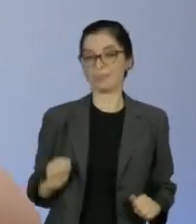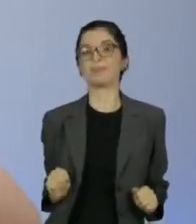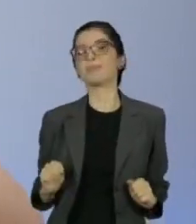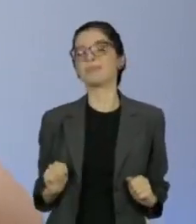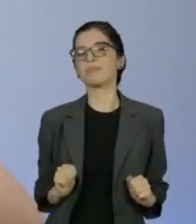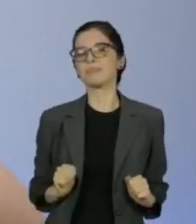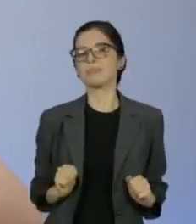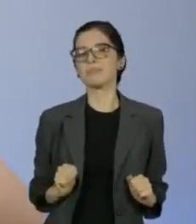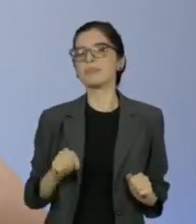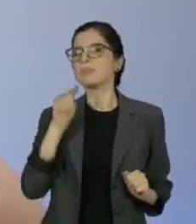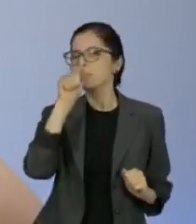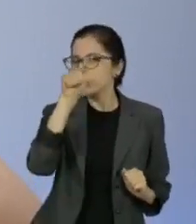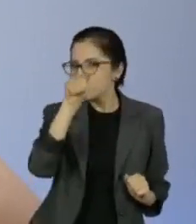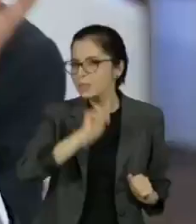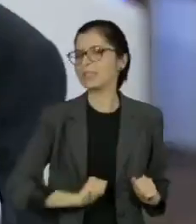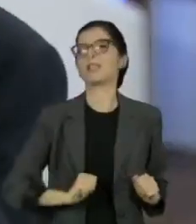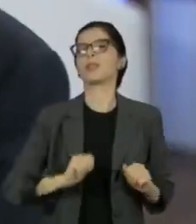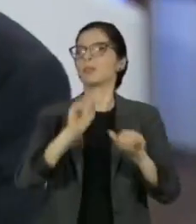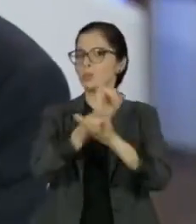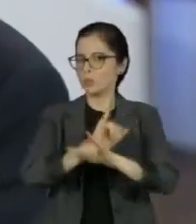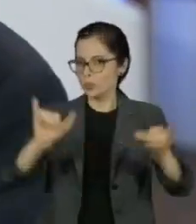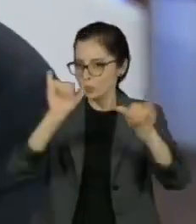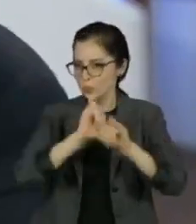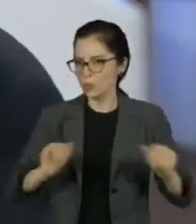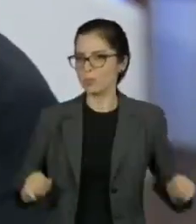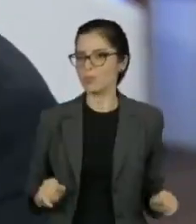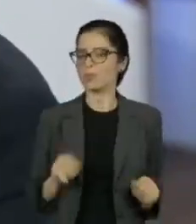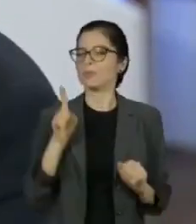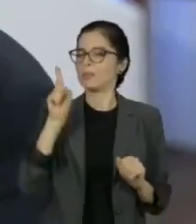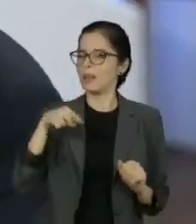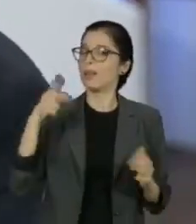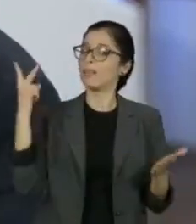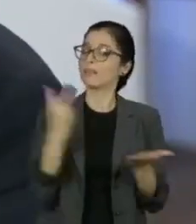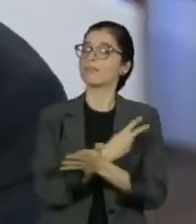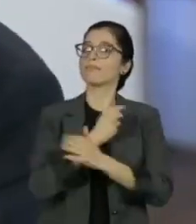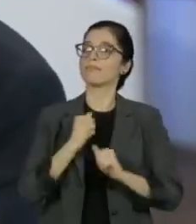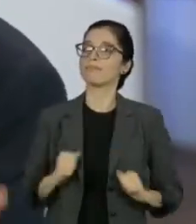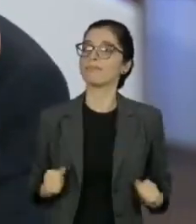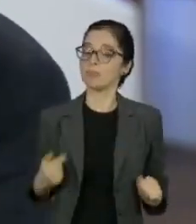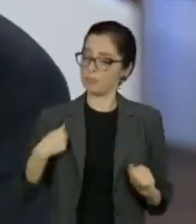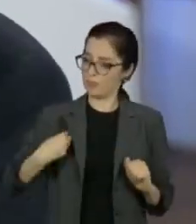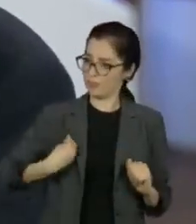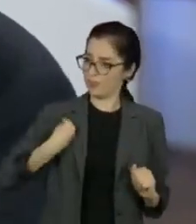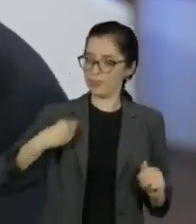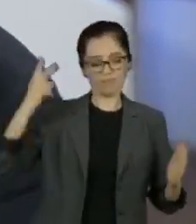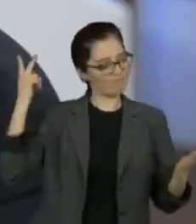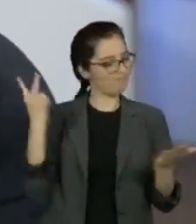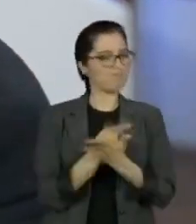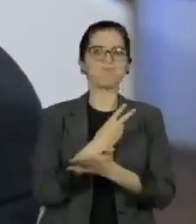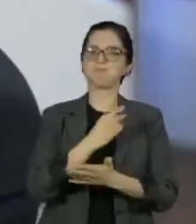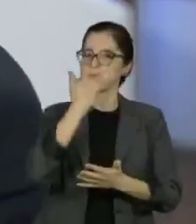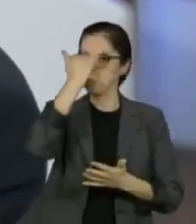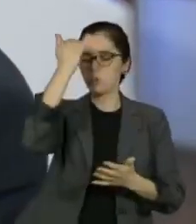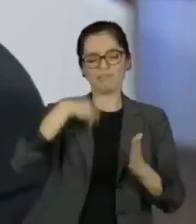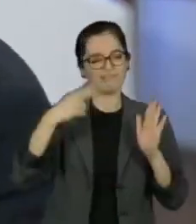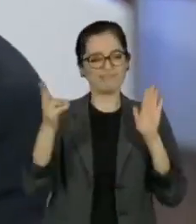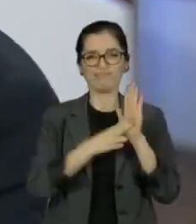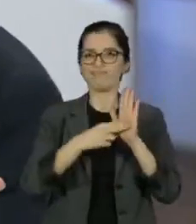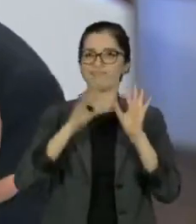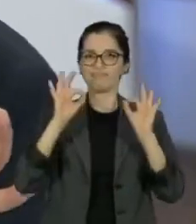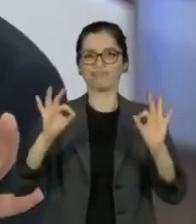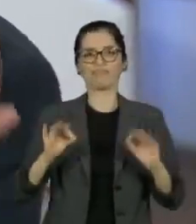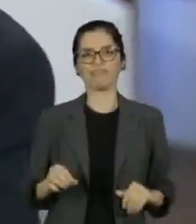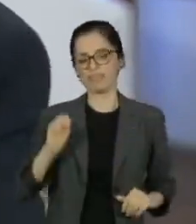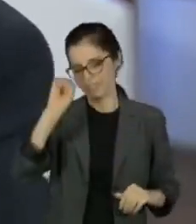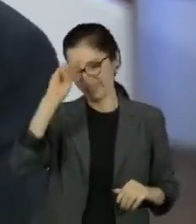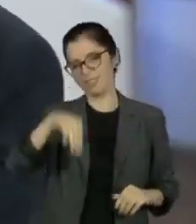esse comercial eu acho o maior erro técnico da minha vida eu acho um erro técnico tão